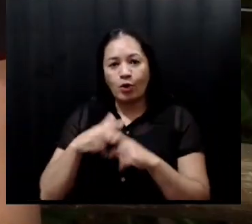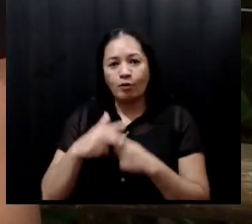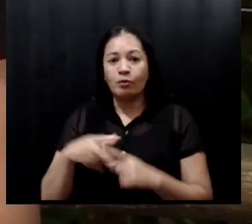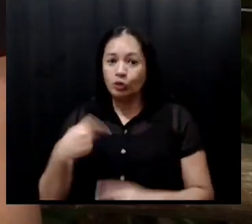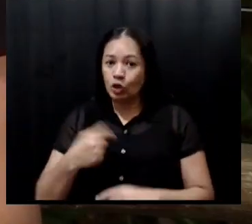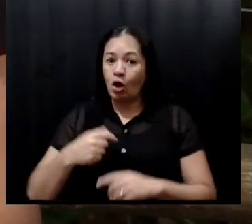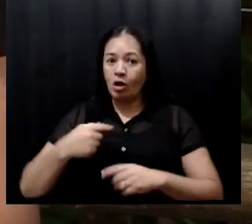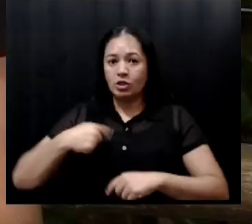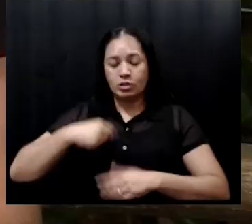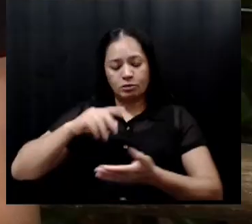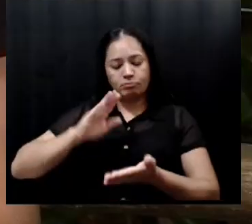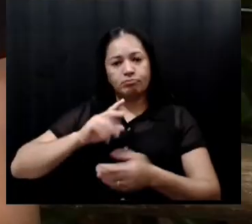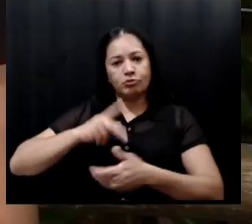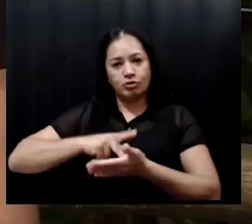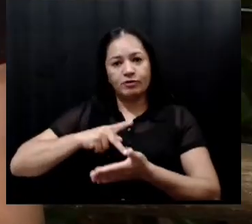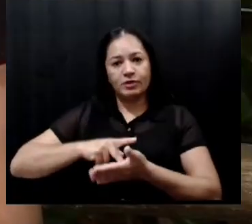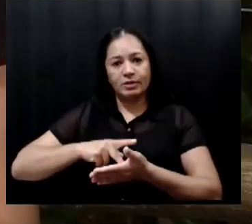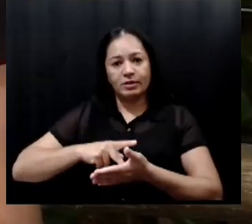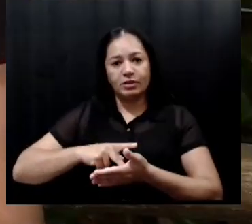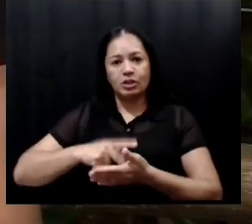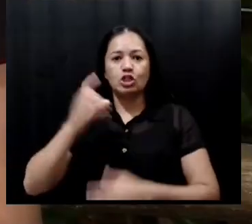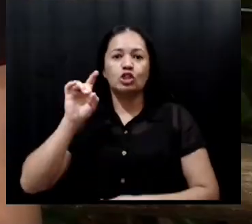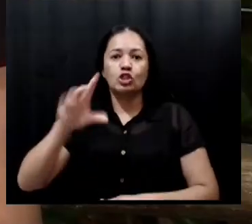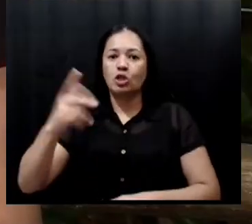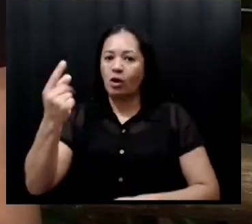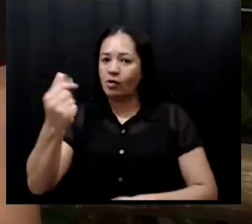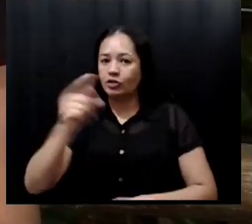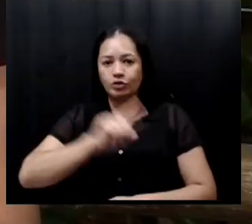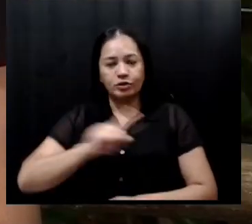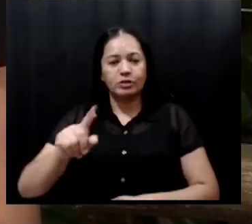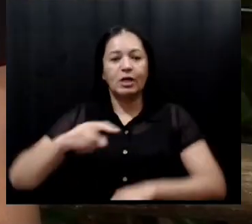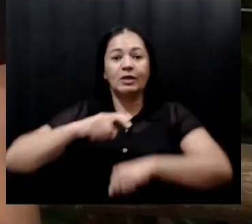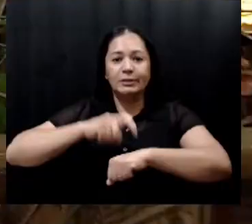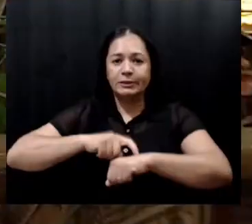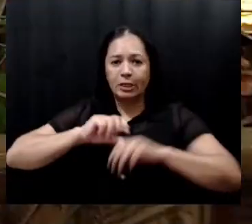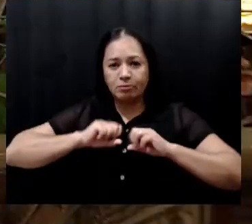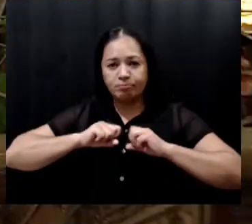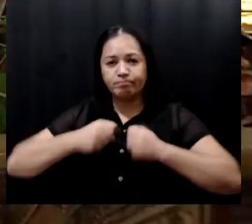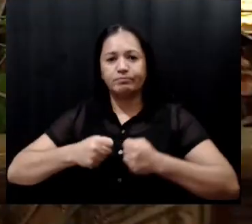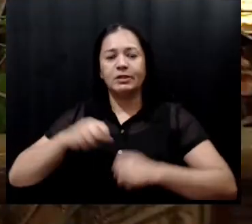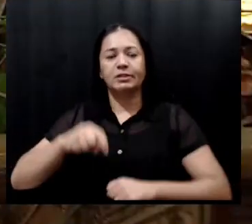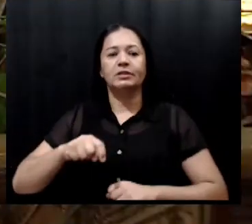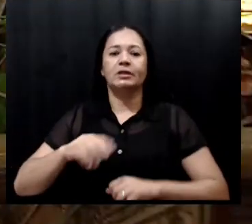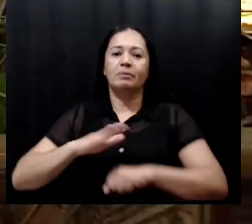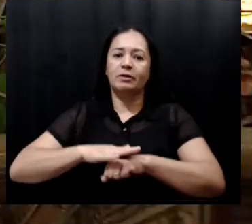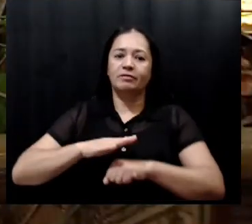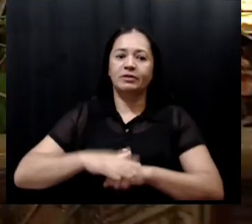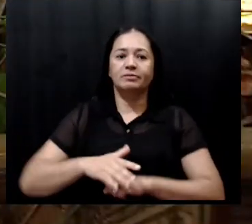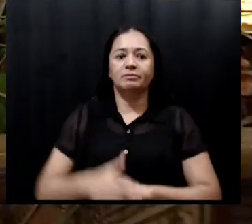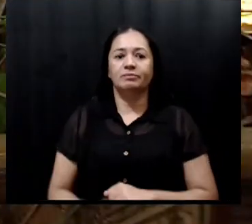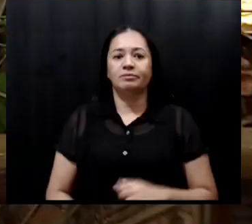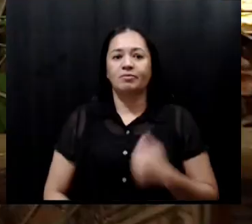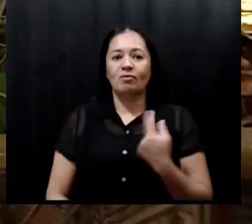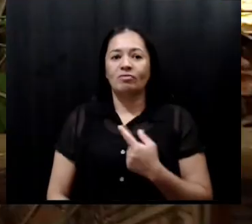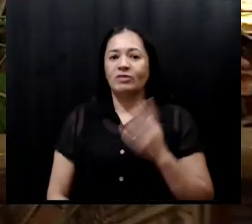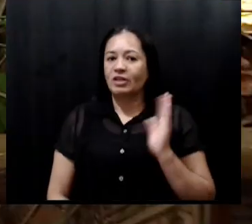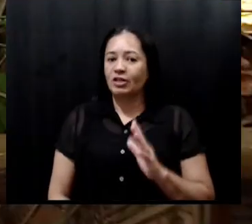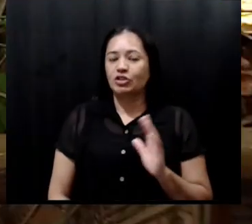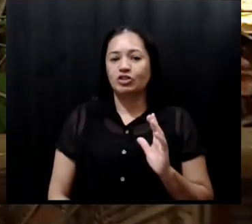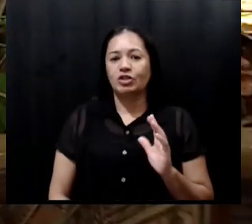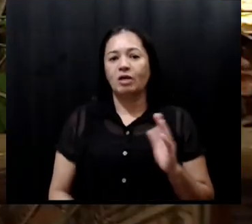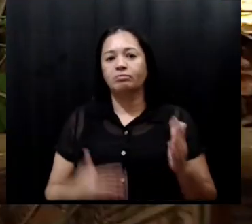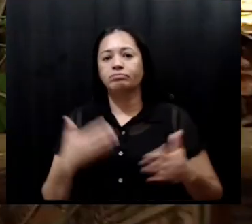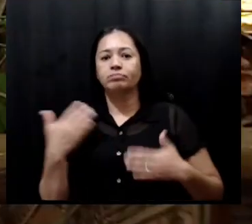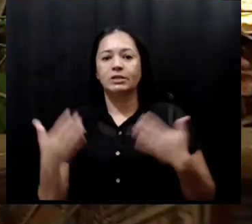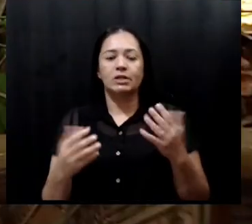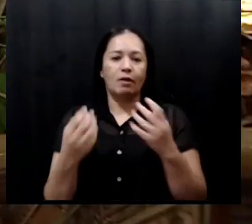não só colocou dinheiro, a gente colocou muito tempo e esforço aqui para fazer isso acontecer. A gente já saía muito, né? Porta de barzinho, a gente gostava de sair